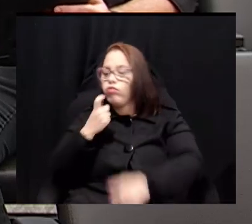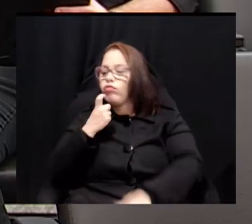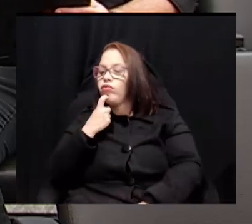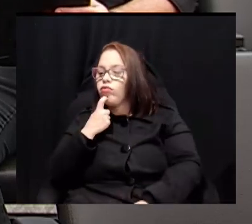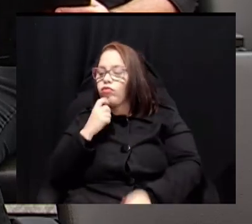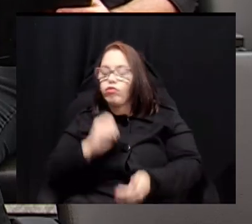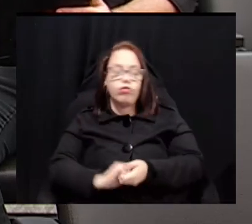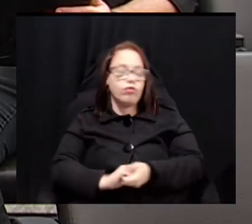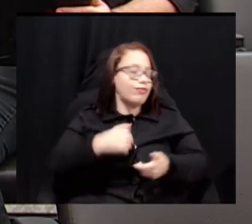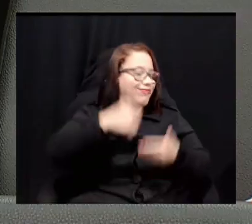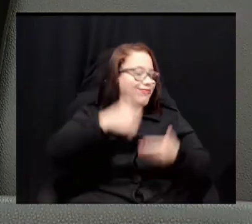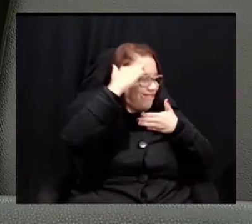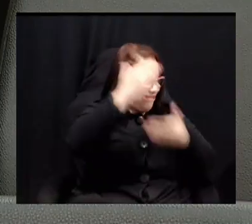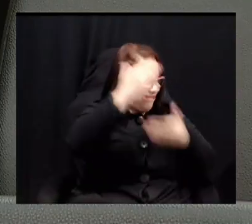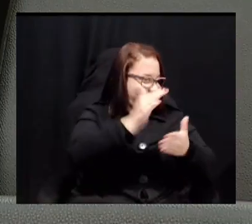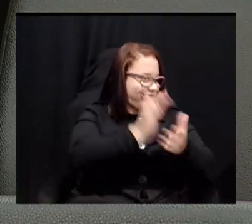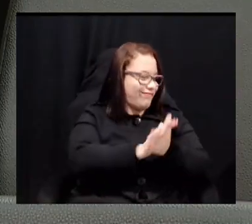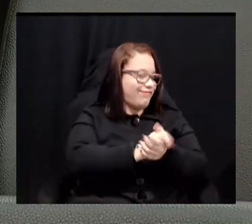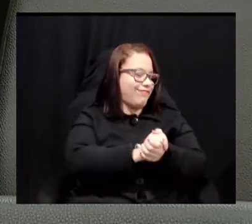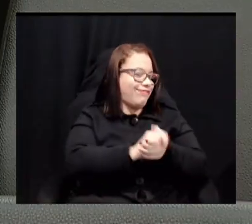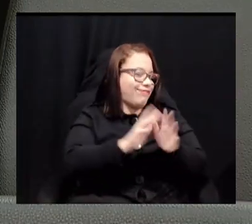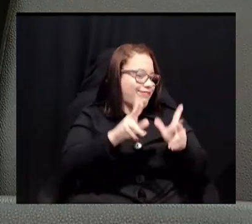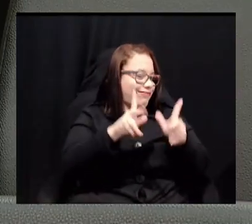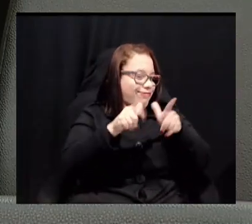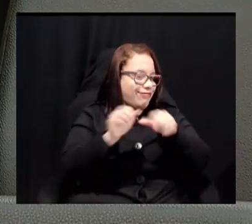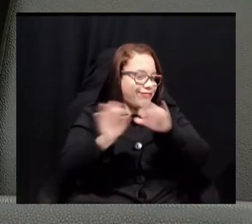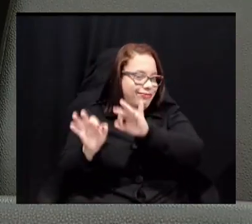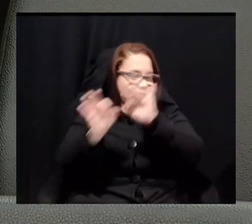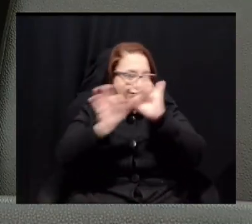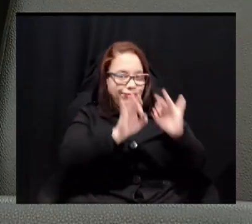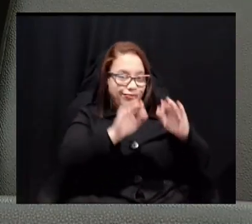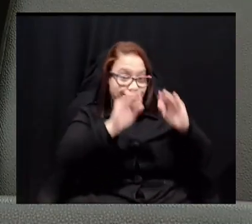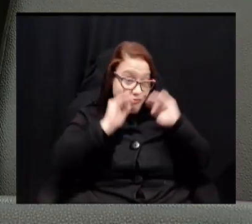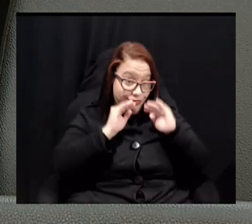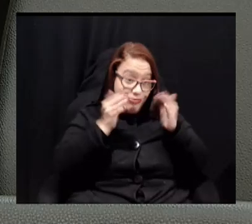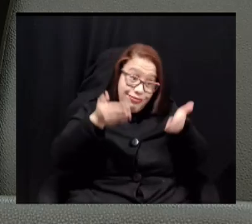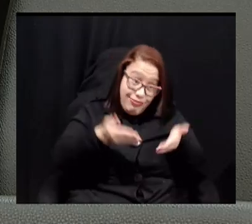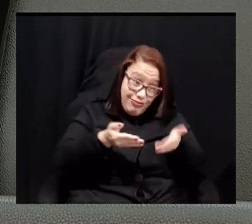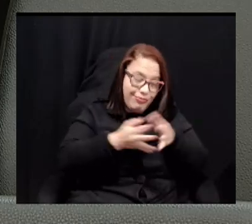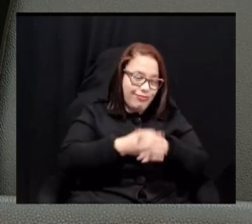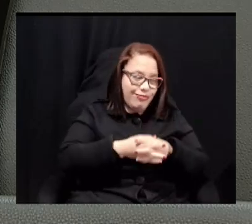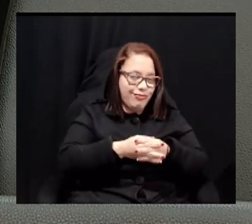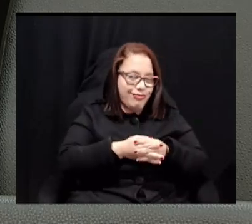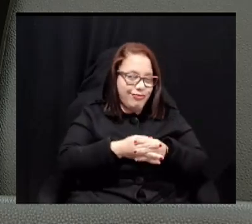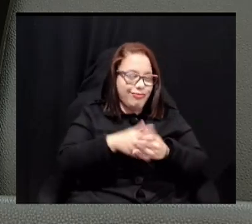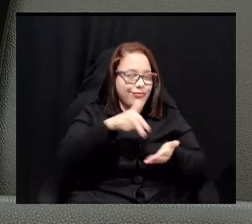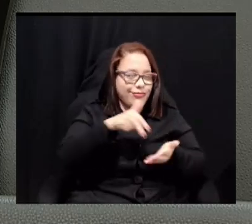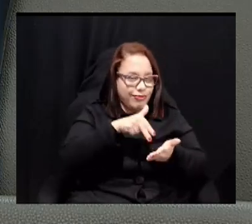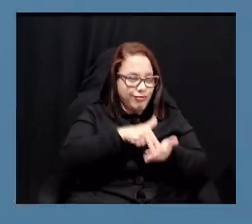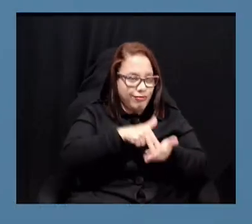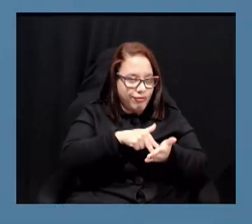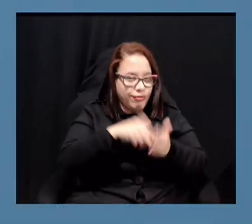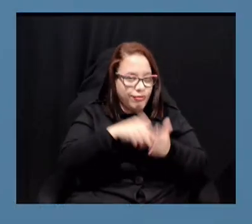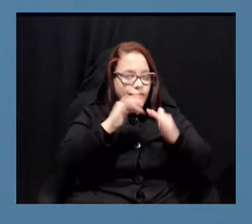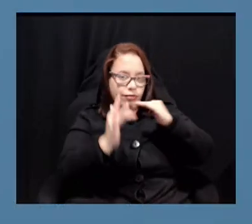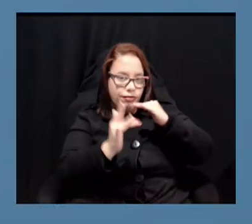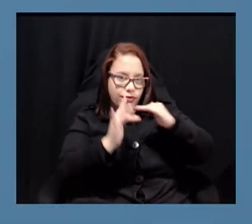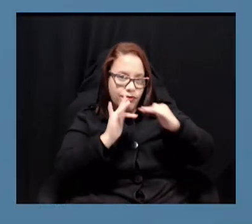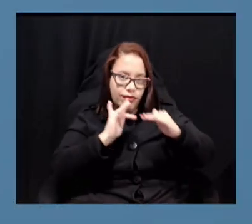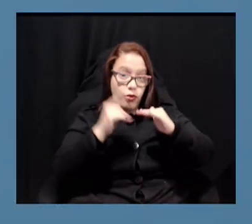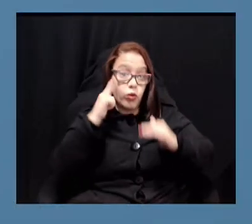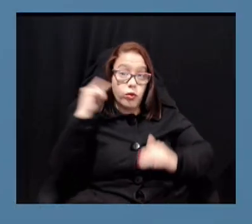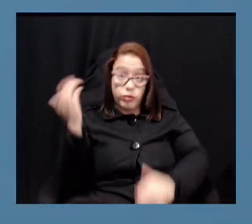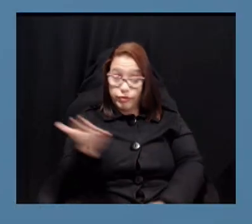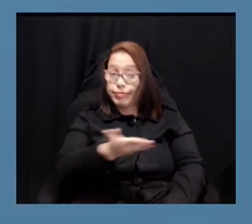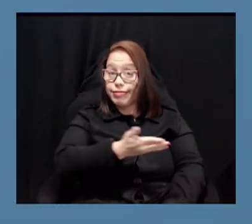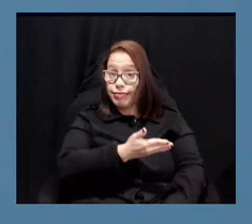que agradeço a todos que estão nos assistindo. Deixo aqui para você as nossas redes sociais, Guilherme